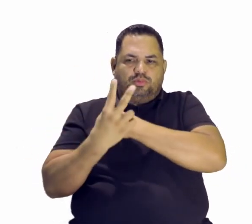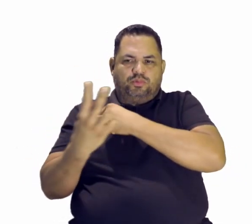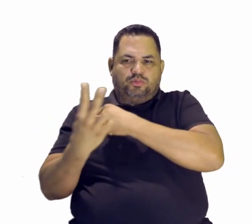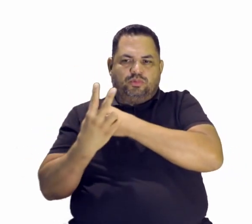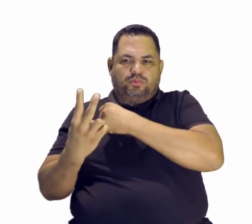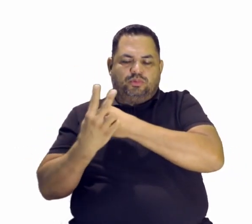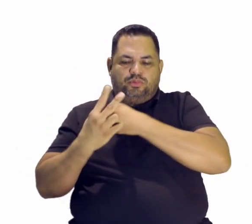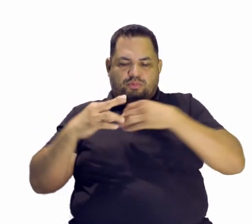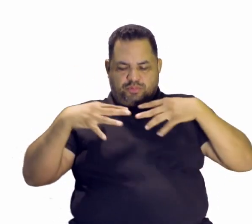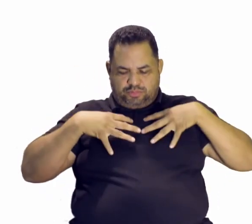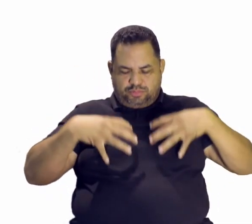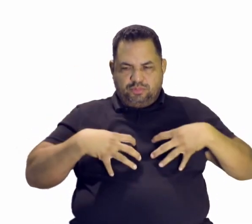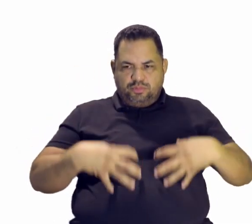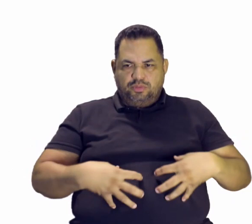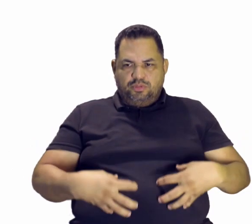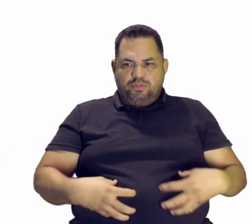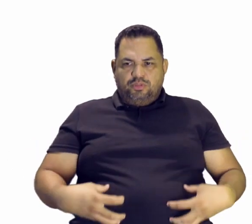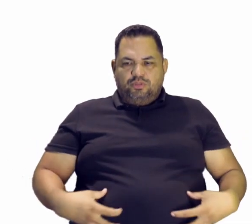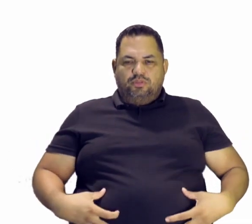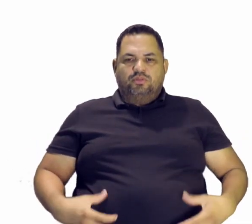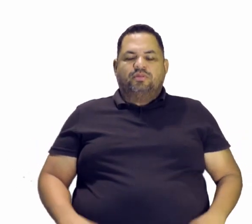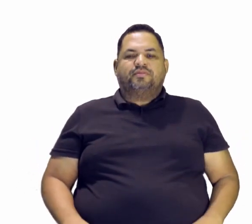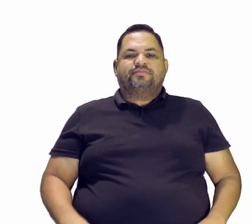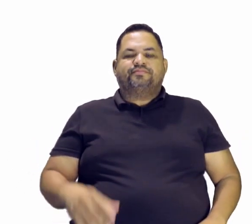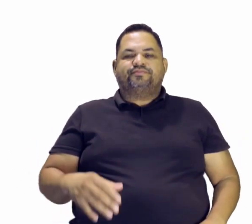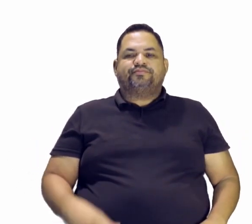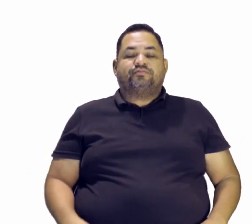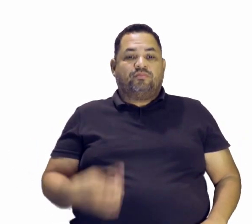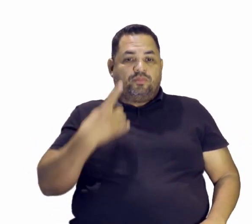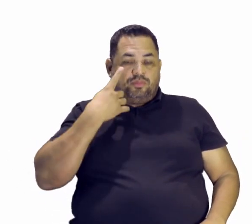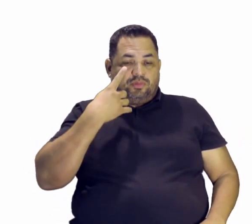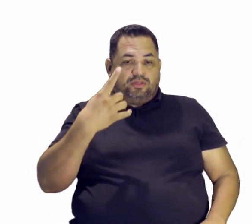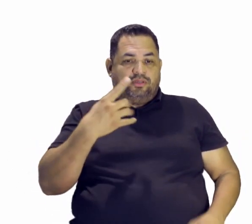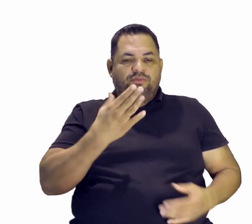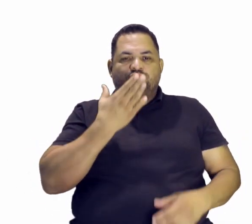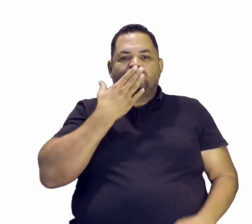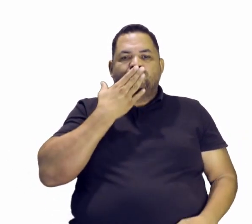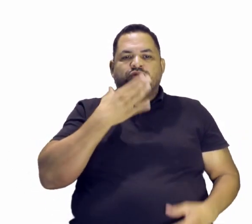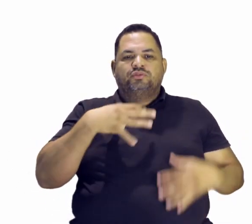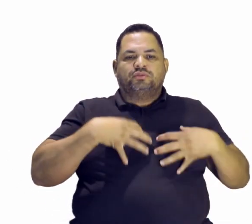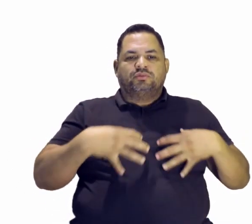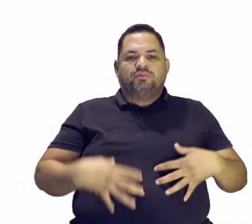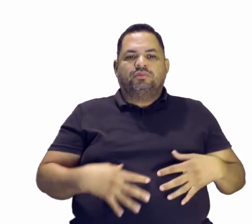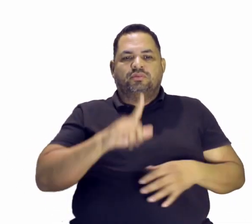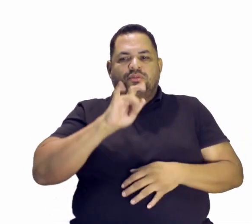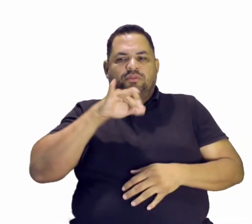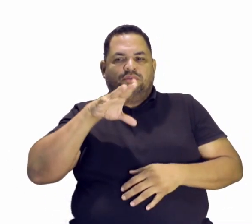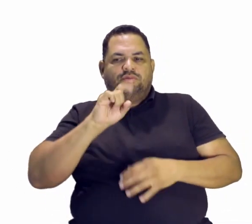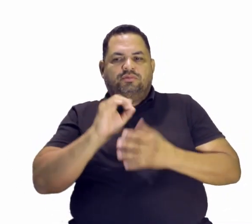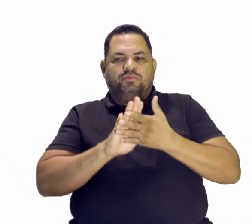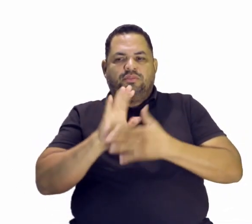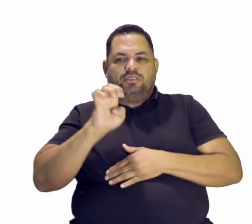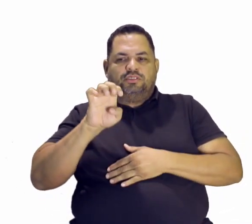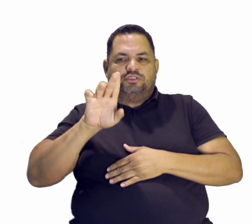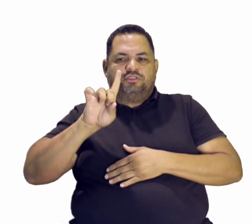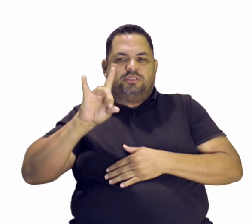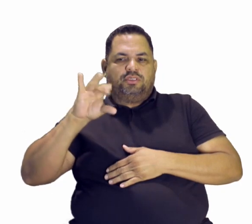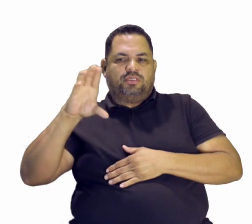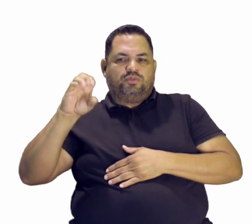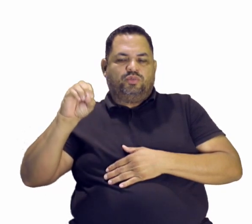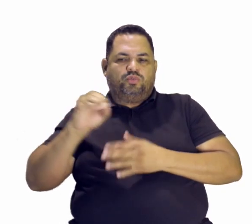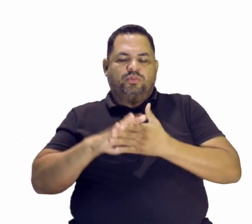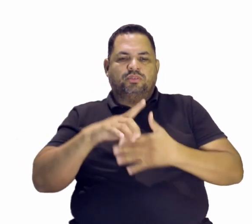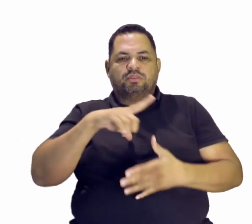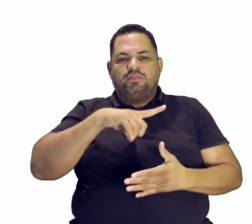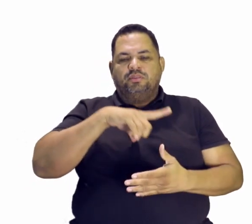nossos órgãos. Por isso que a gente viu no anterior aí os tipos de músculo liso e estriado, né? Que eles estão